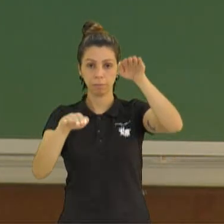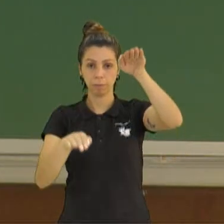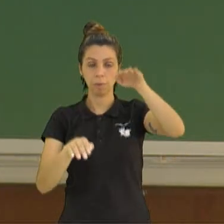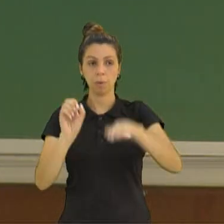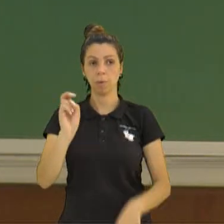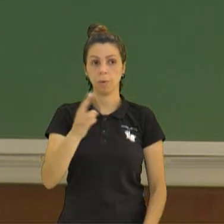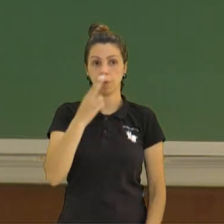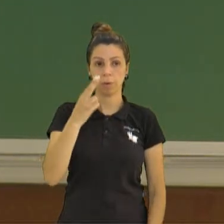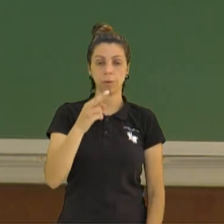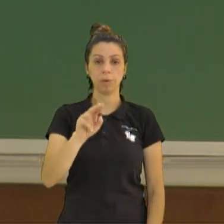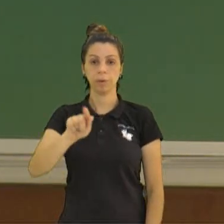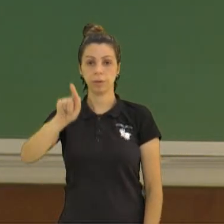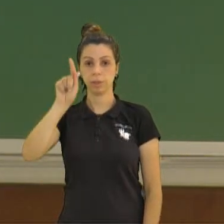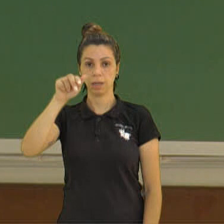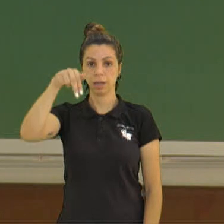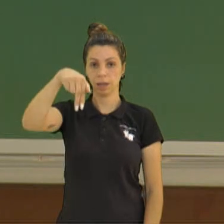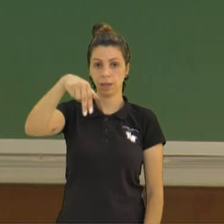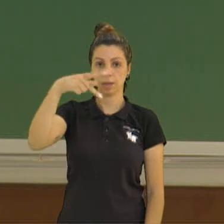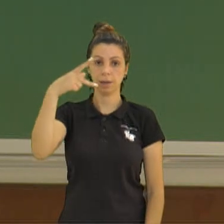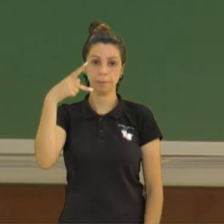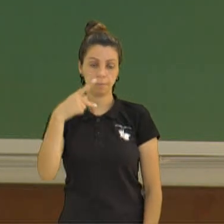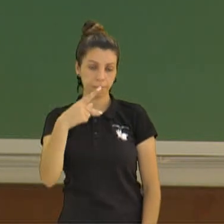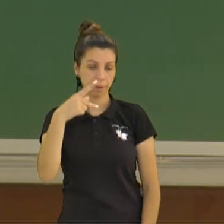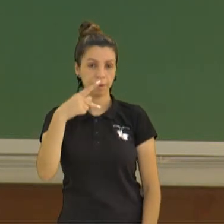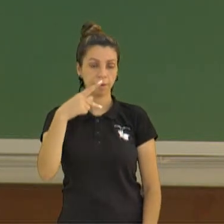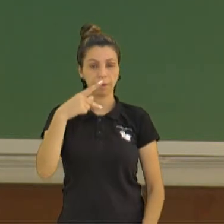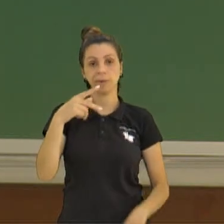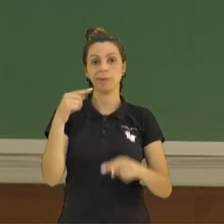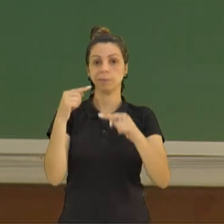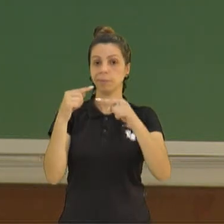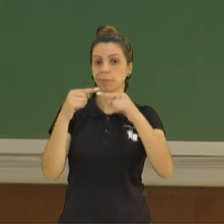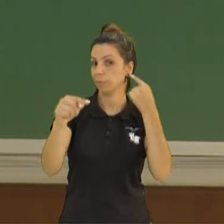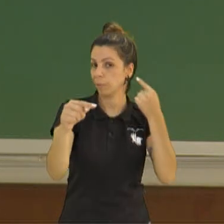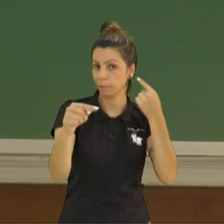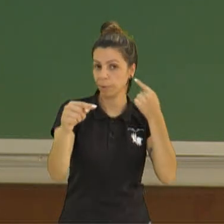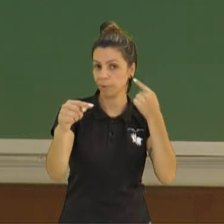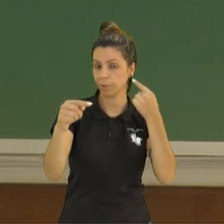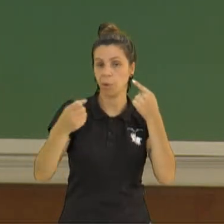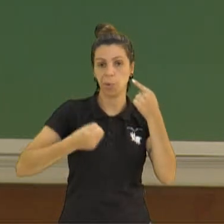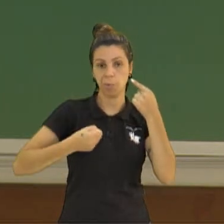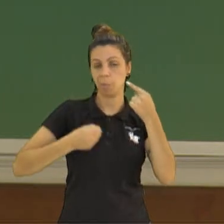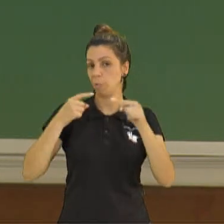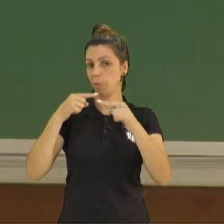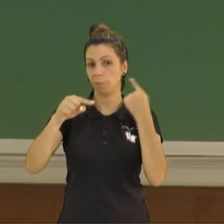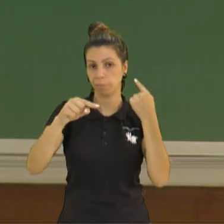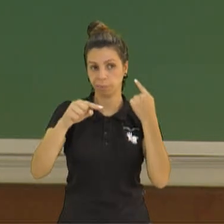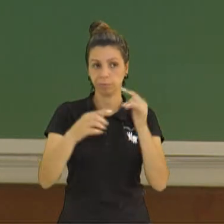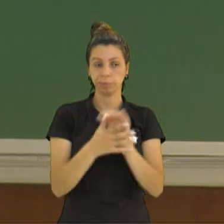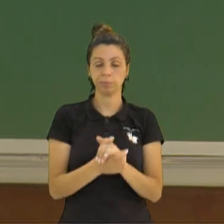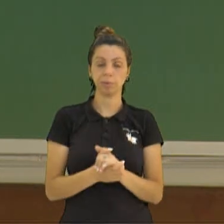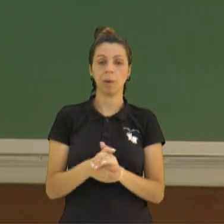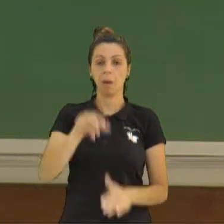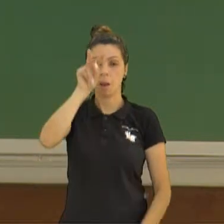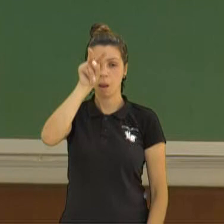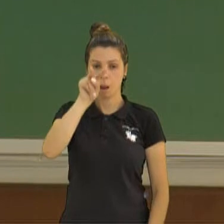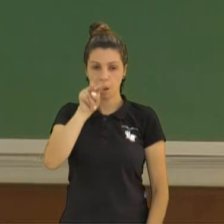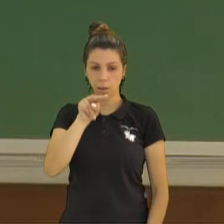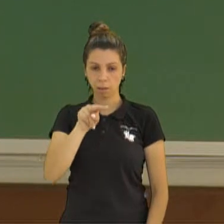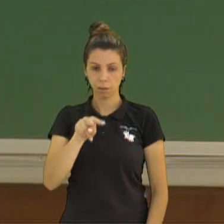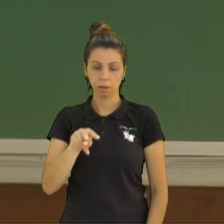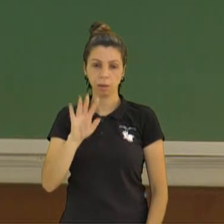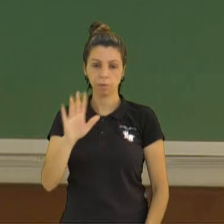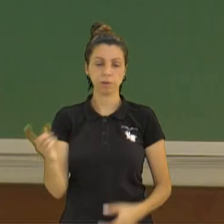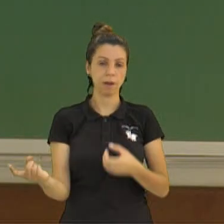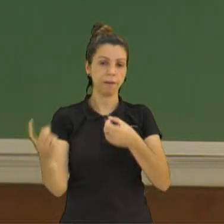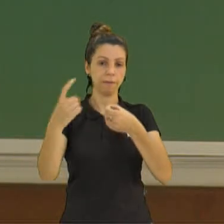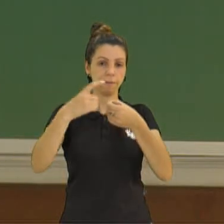usar GNP. Para quê? Grandezas não proporcionais. Então, leia as 3 opções que nós temos